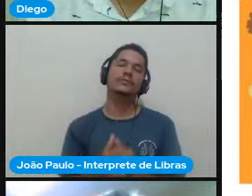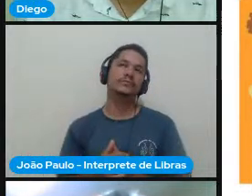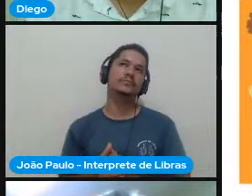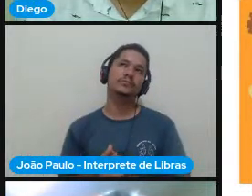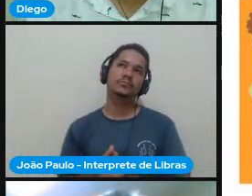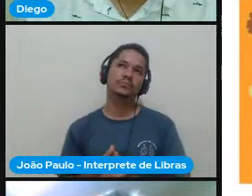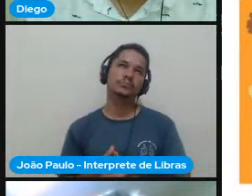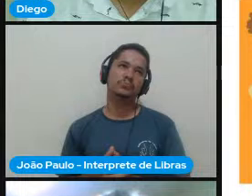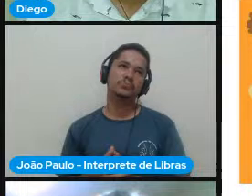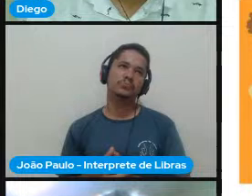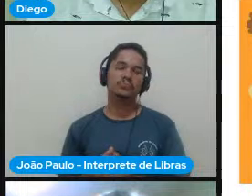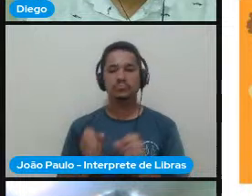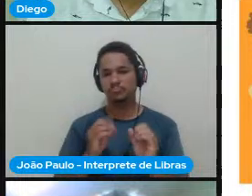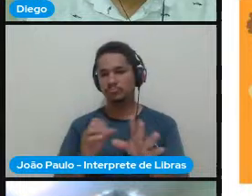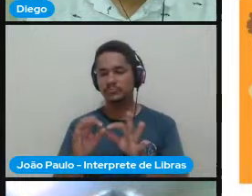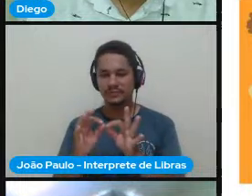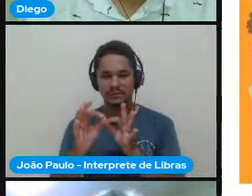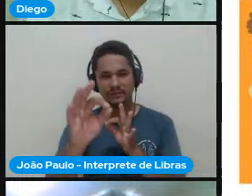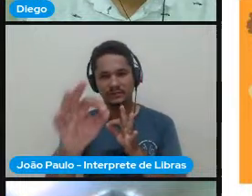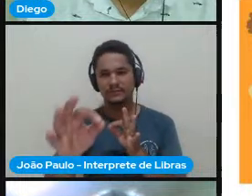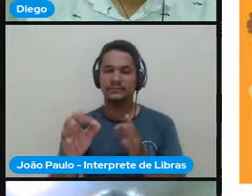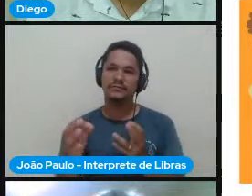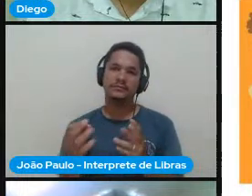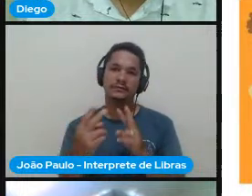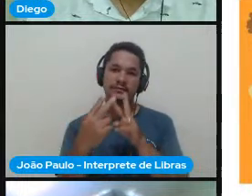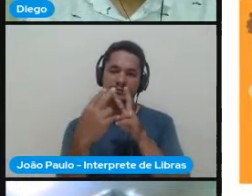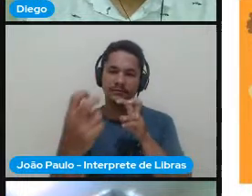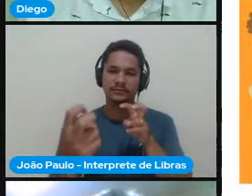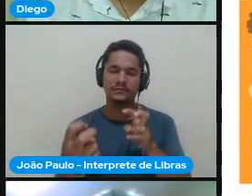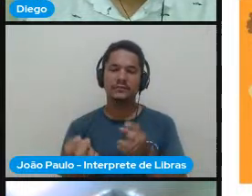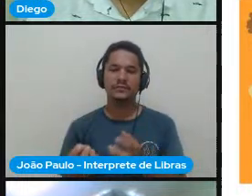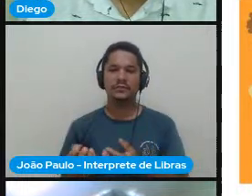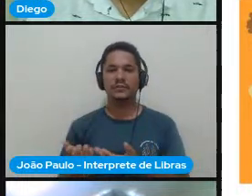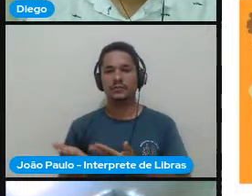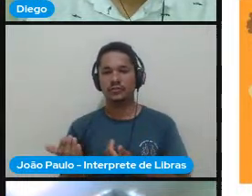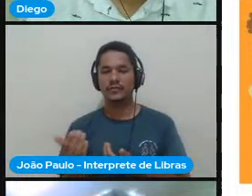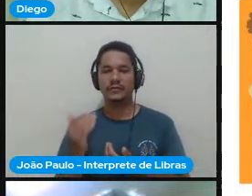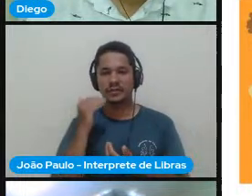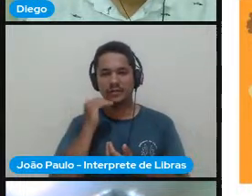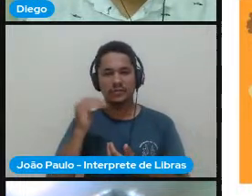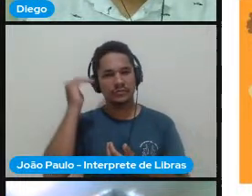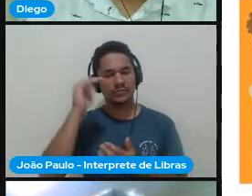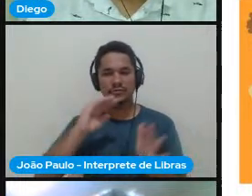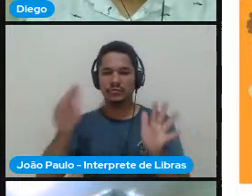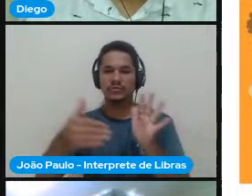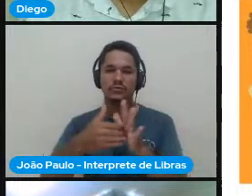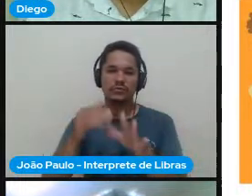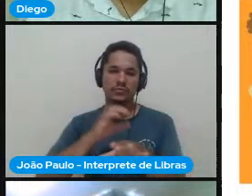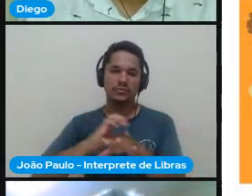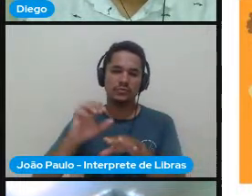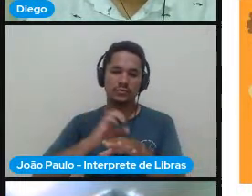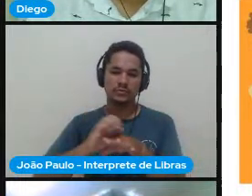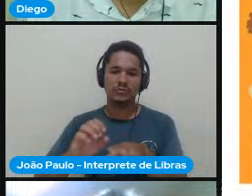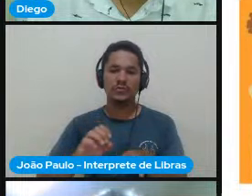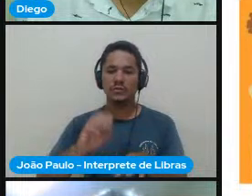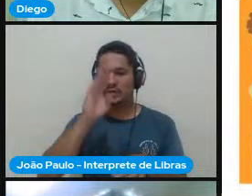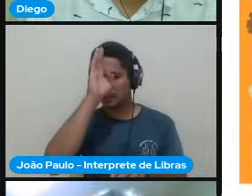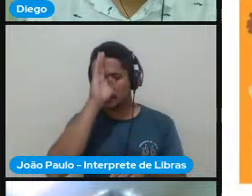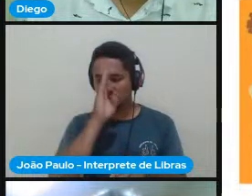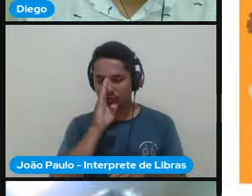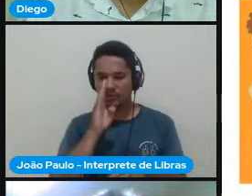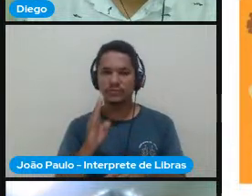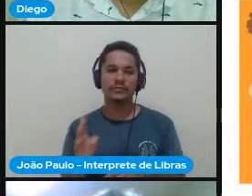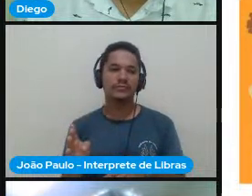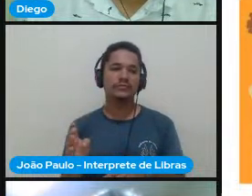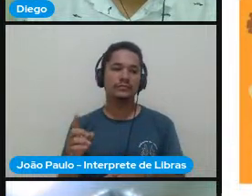o ensino à distância, jovem, adultos, todos os cursos são gratuitos. Então, estamos aqui à disposição. Eu